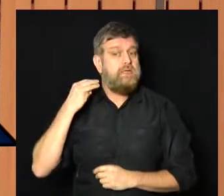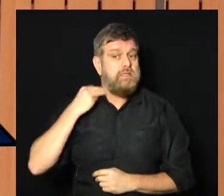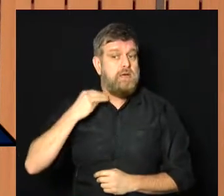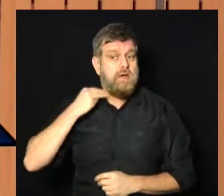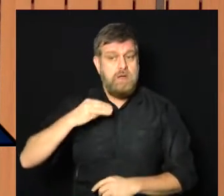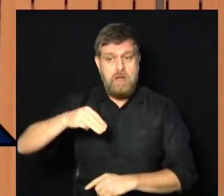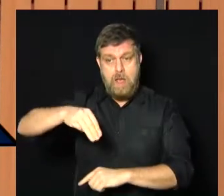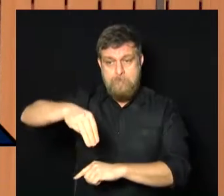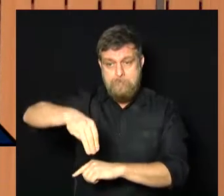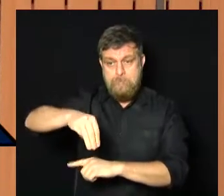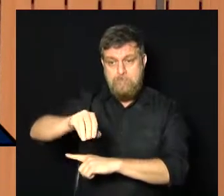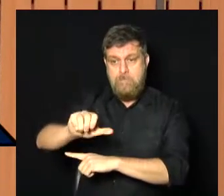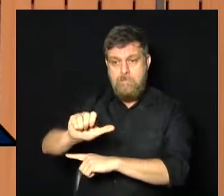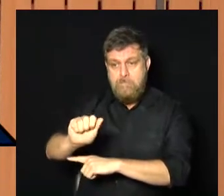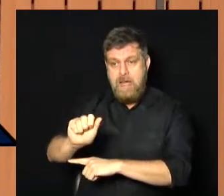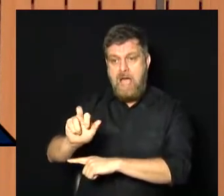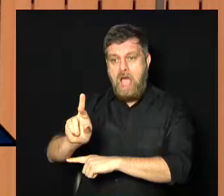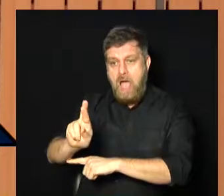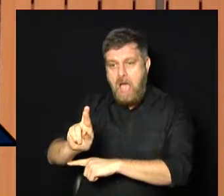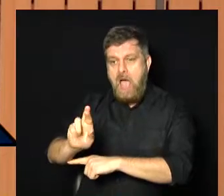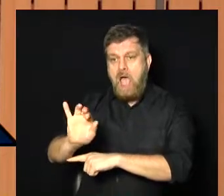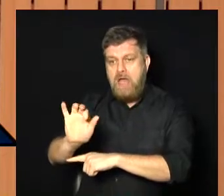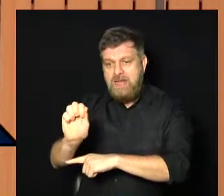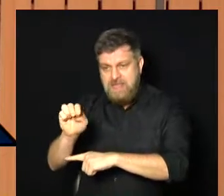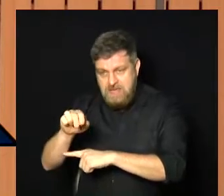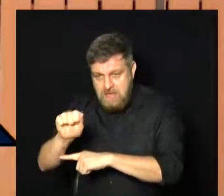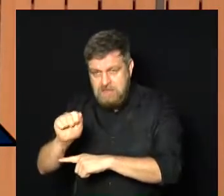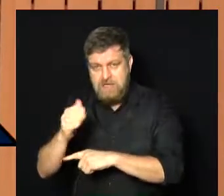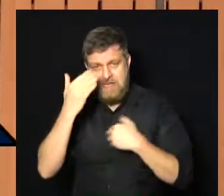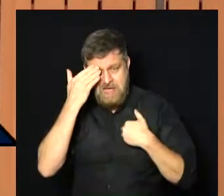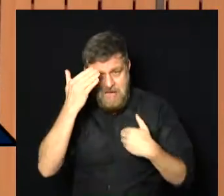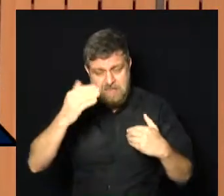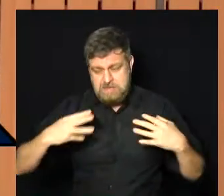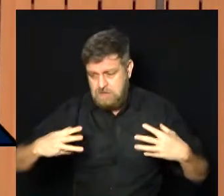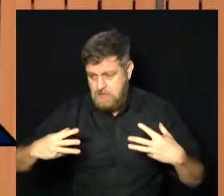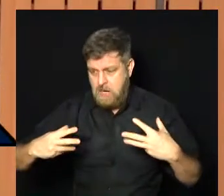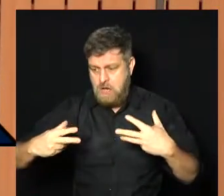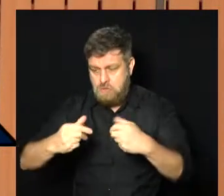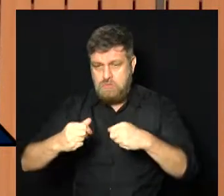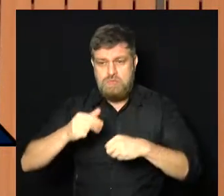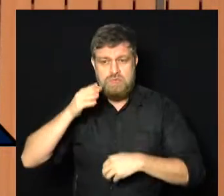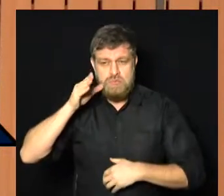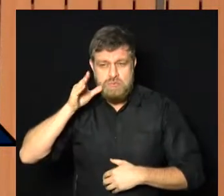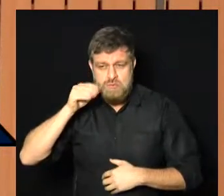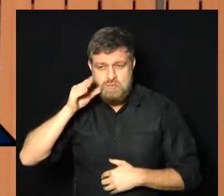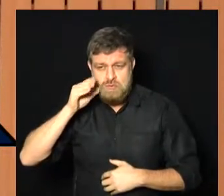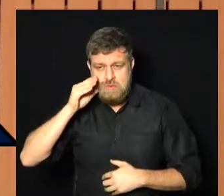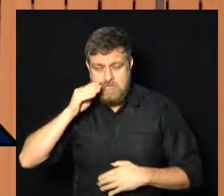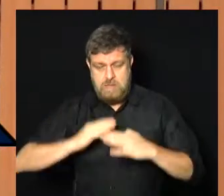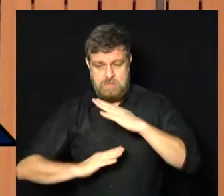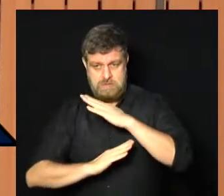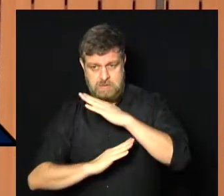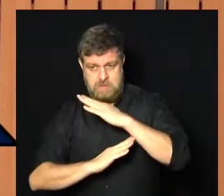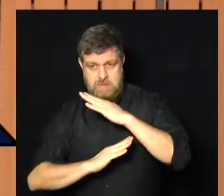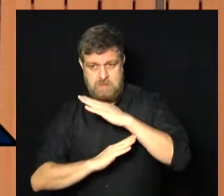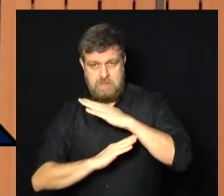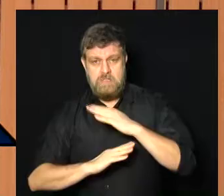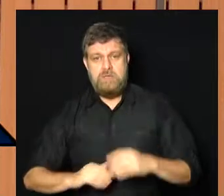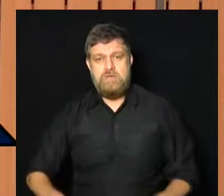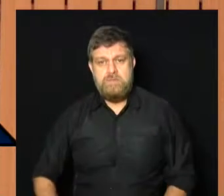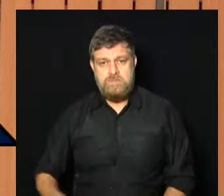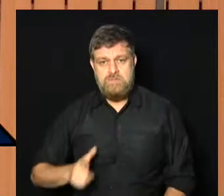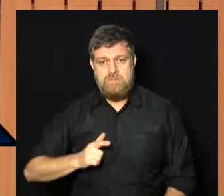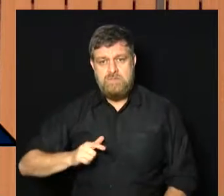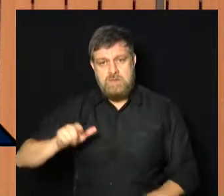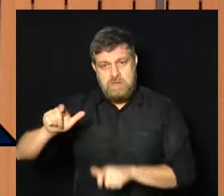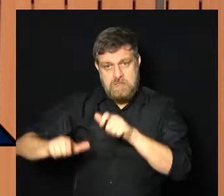reunião virtual, agradecer muito todos os trabalhadores servidores da Câmara Municipal de Campinas, os